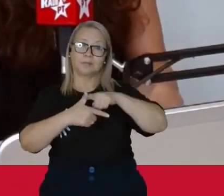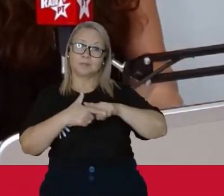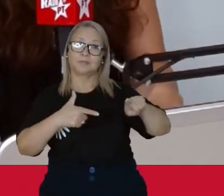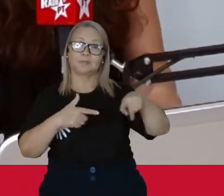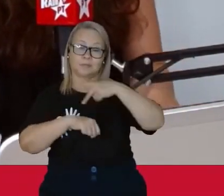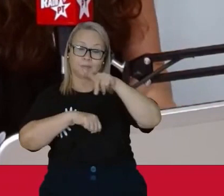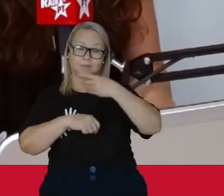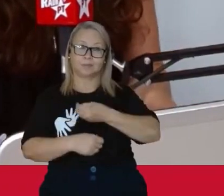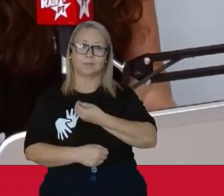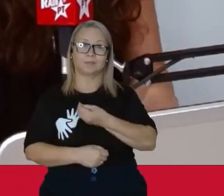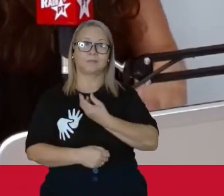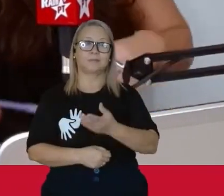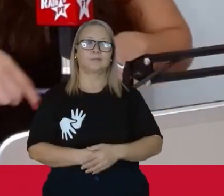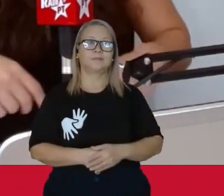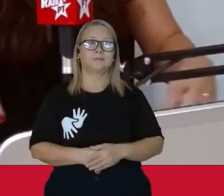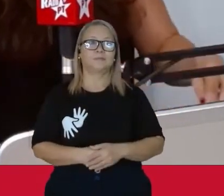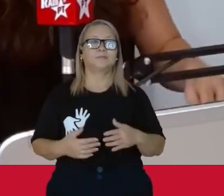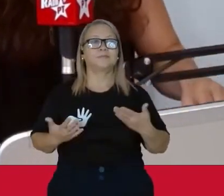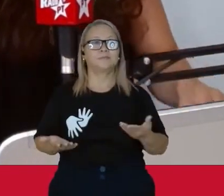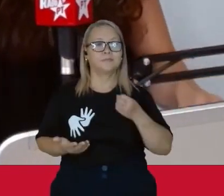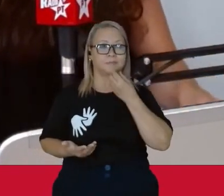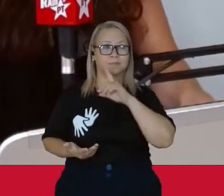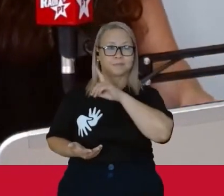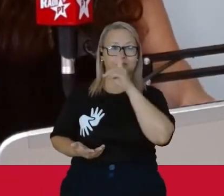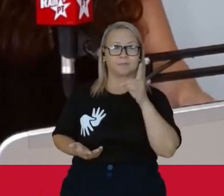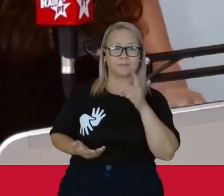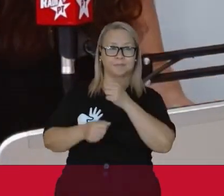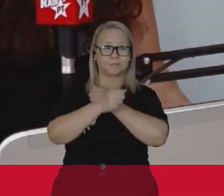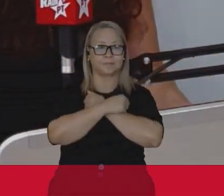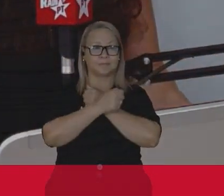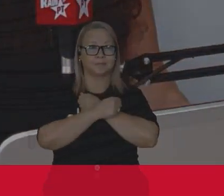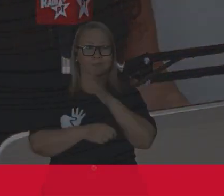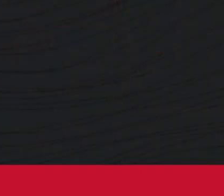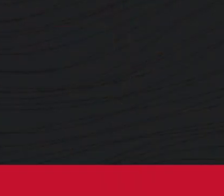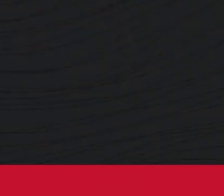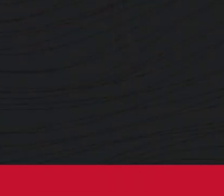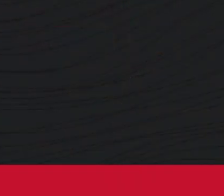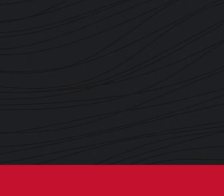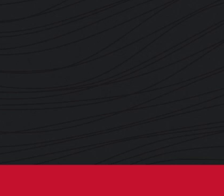Bom dia. Bom dia e um abraço para o pessoal que acompanhou a gente.